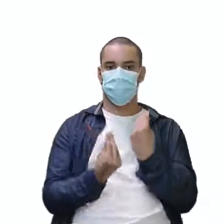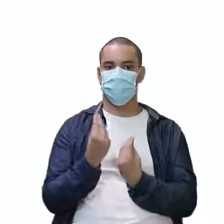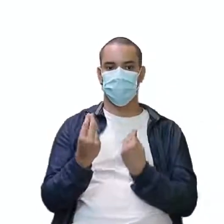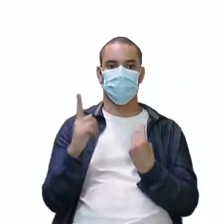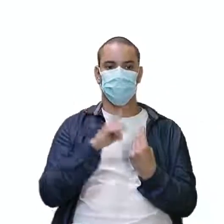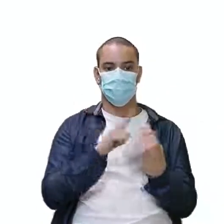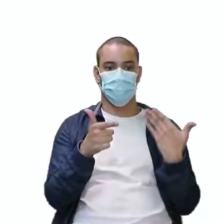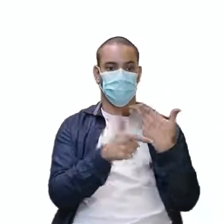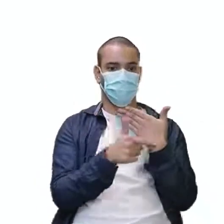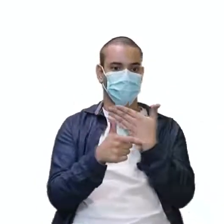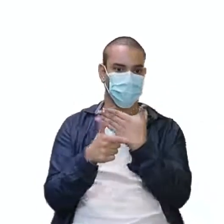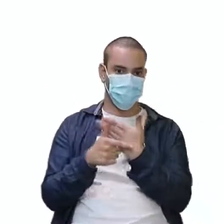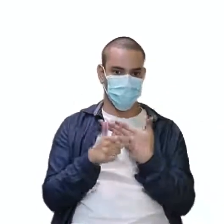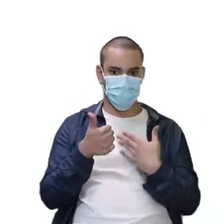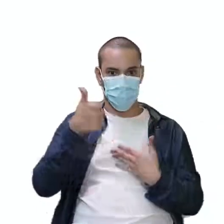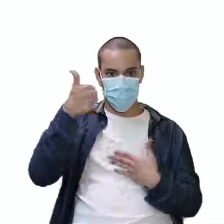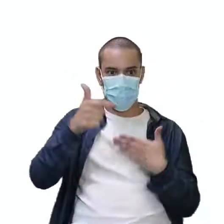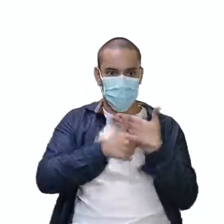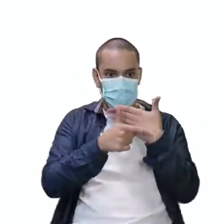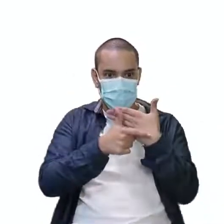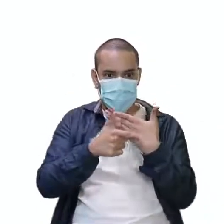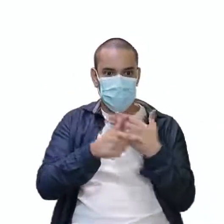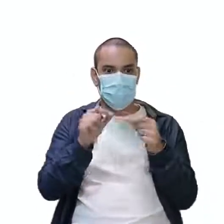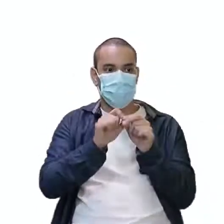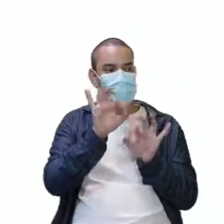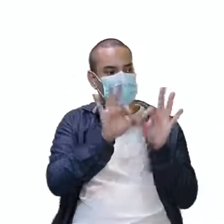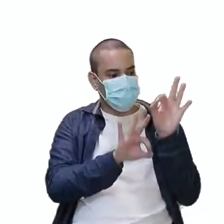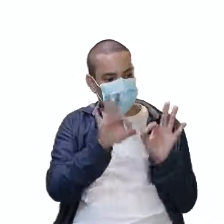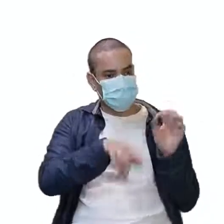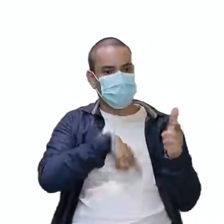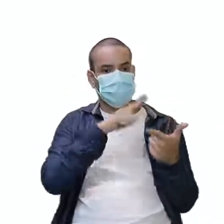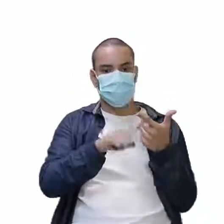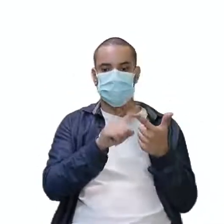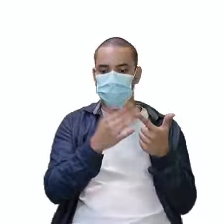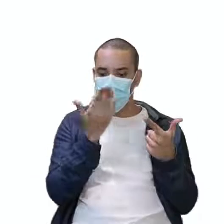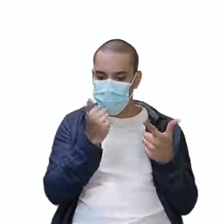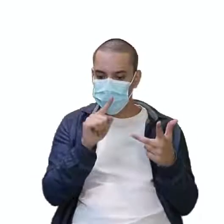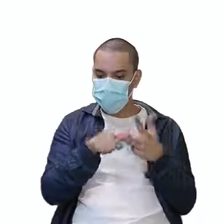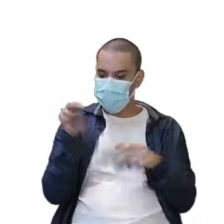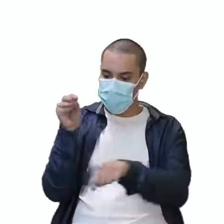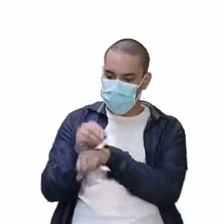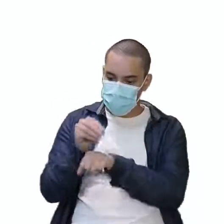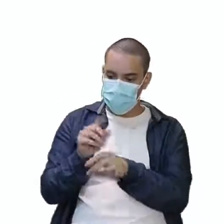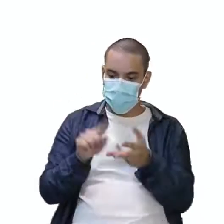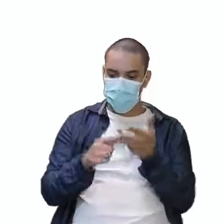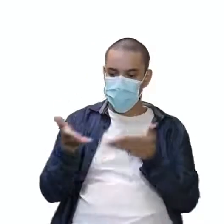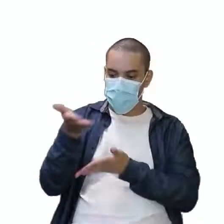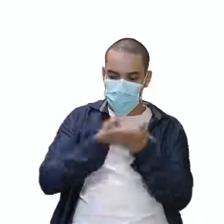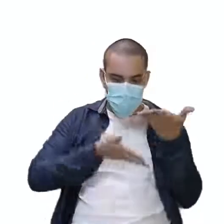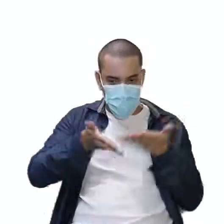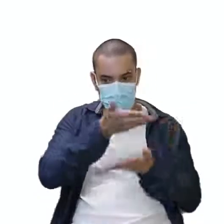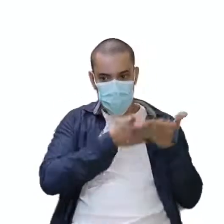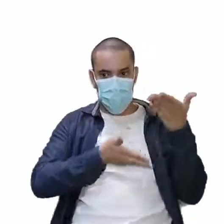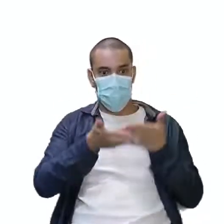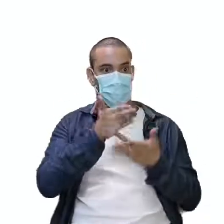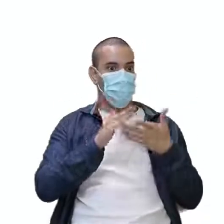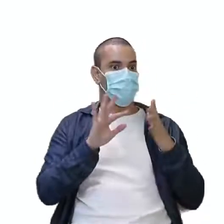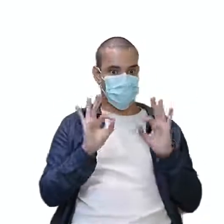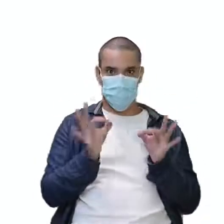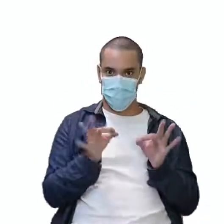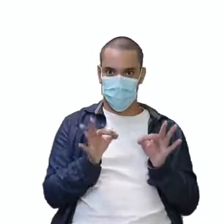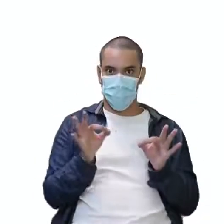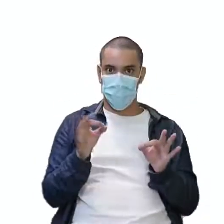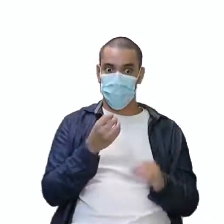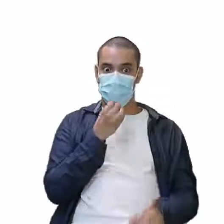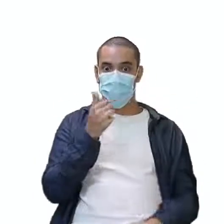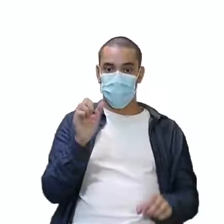várias funções, certo? Para manter essa vida social, essa relação social